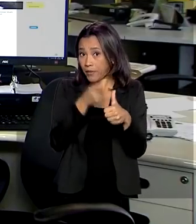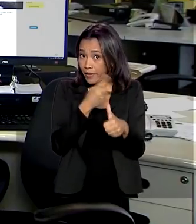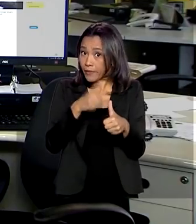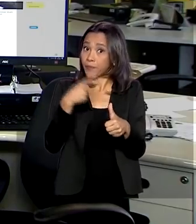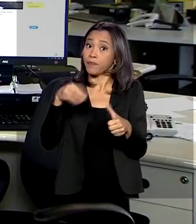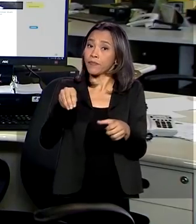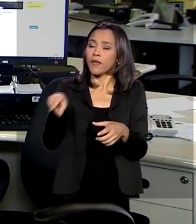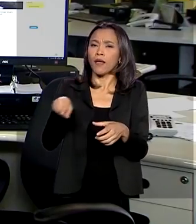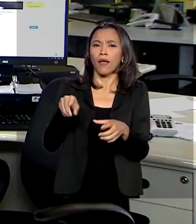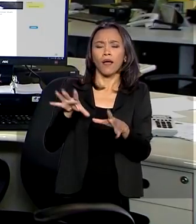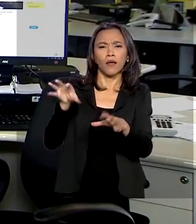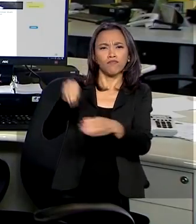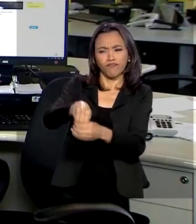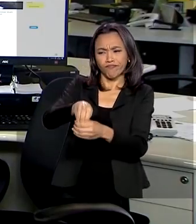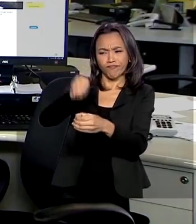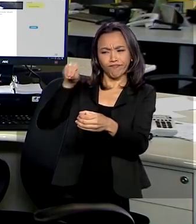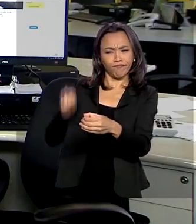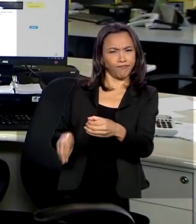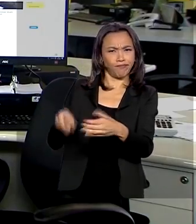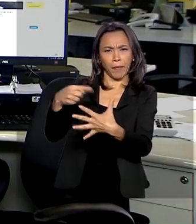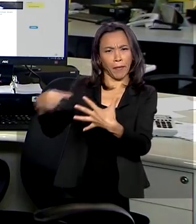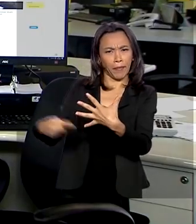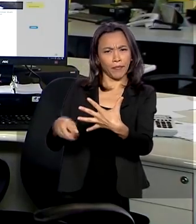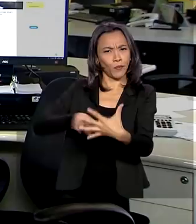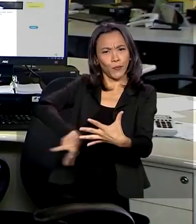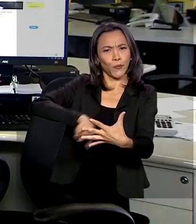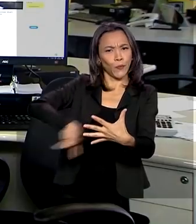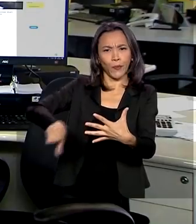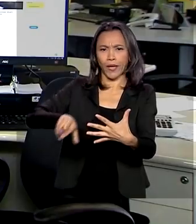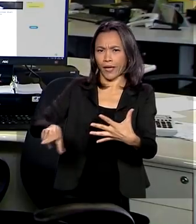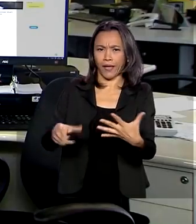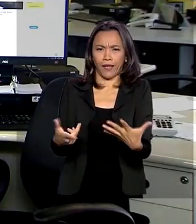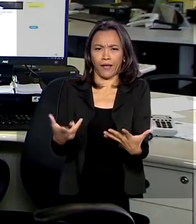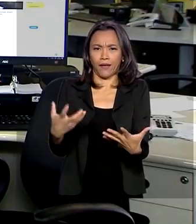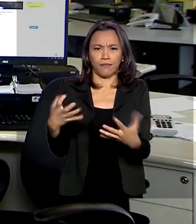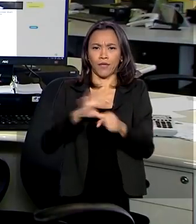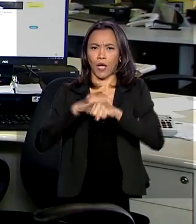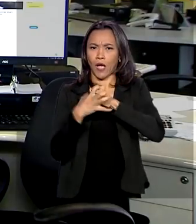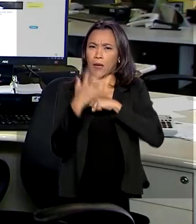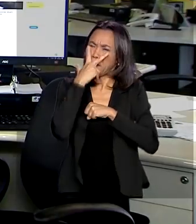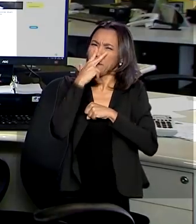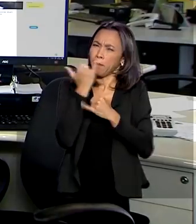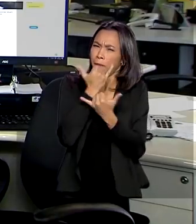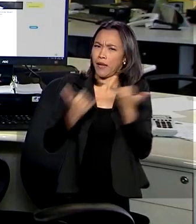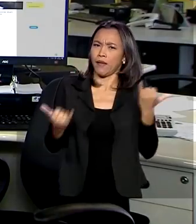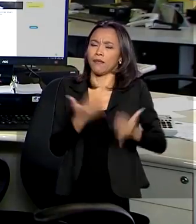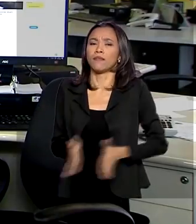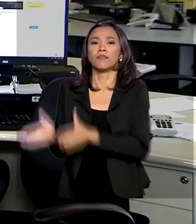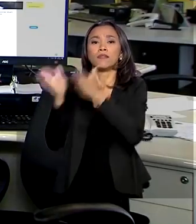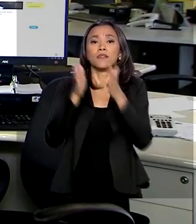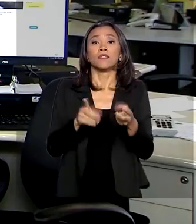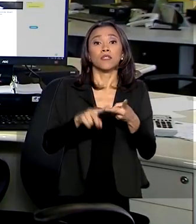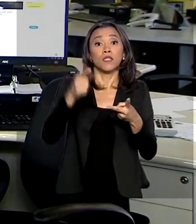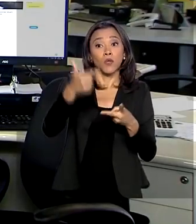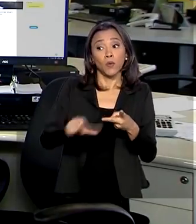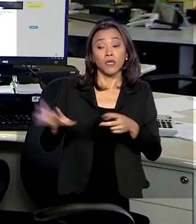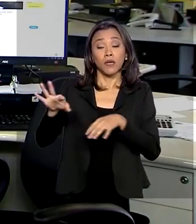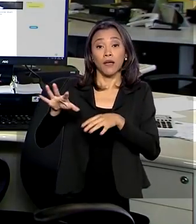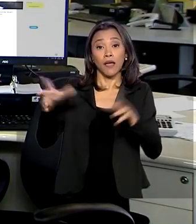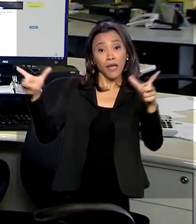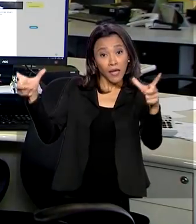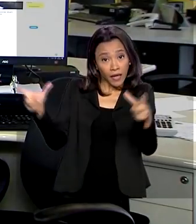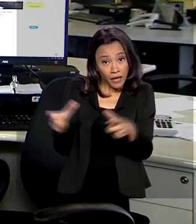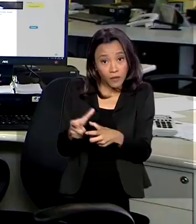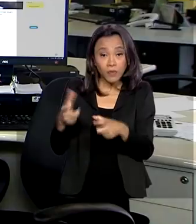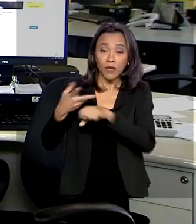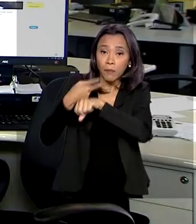exclusão do diagnóstico para o coronavírus, já que os sintomas são bem parecidos. E o segundo é a redução da procura por serviços